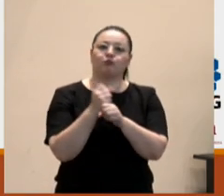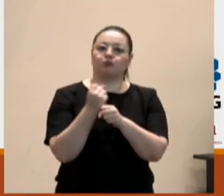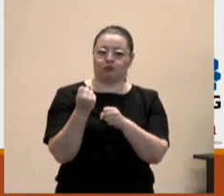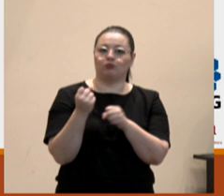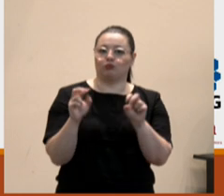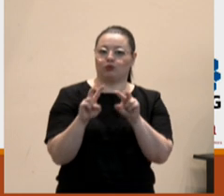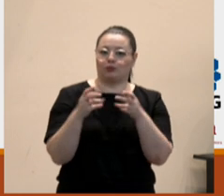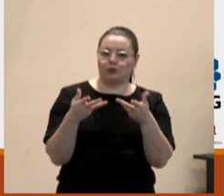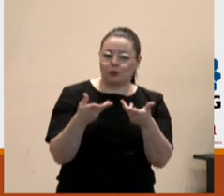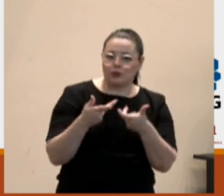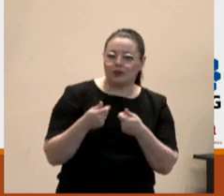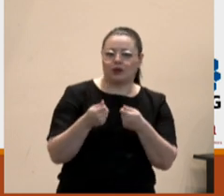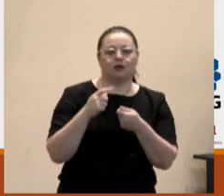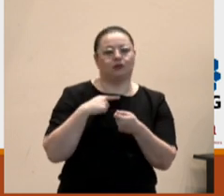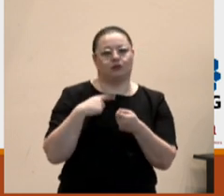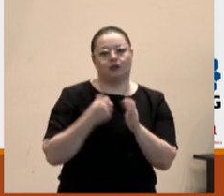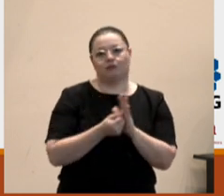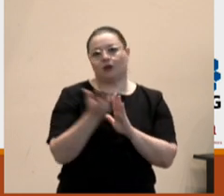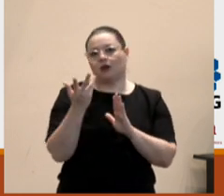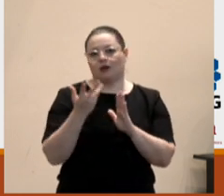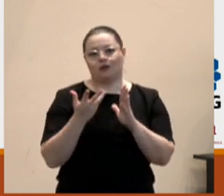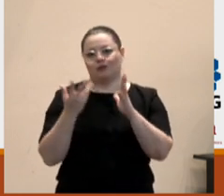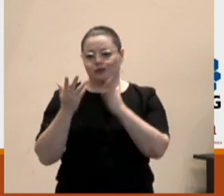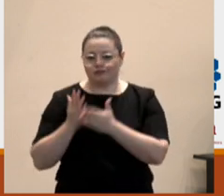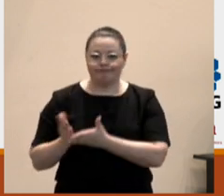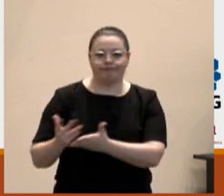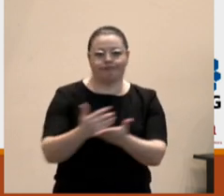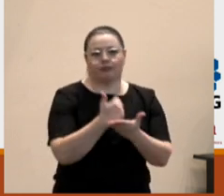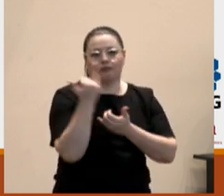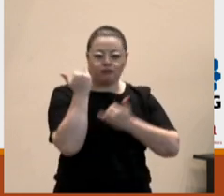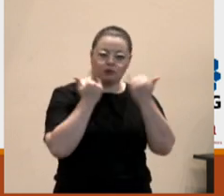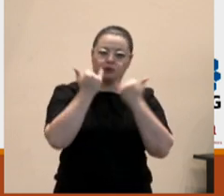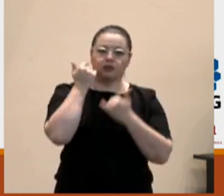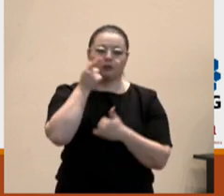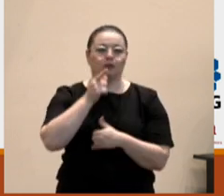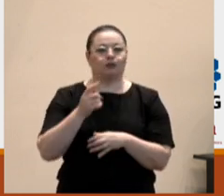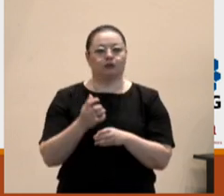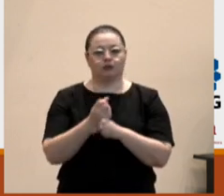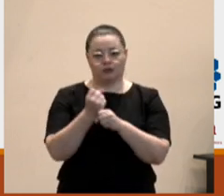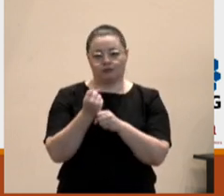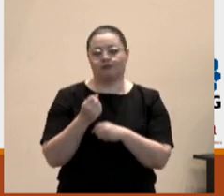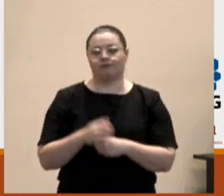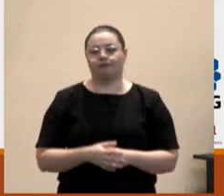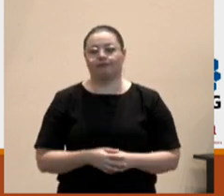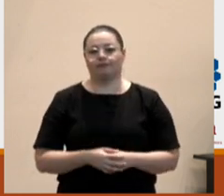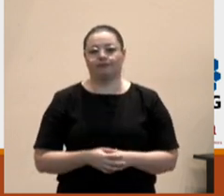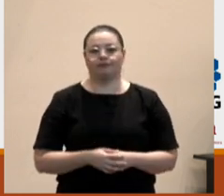envolve um monte de banco de dados para fazer esse cálculo.